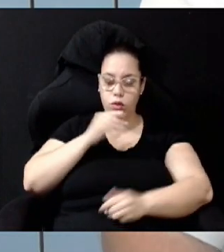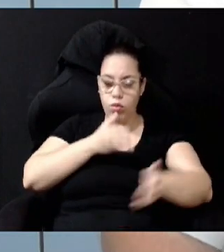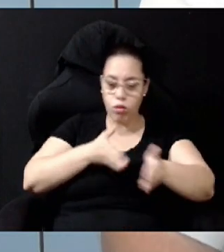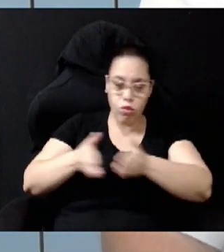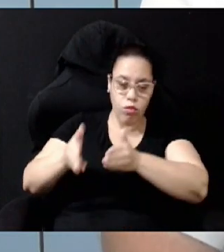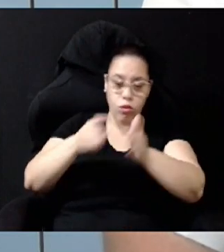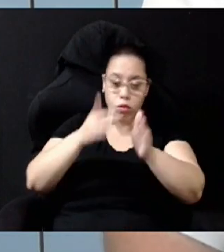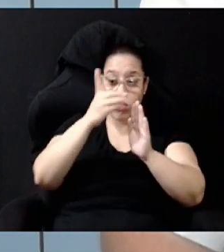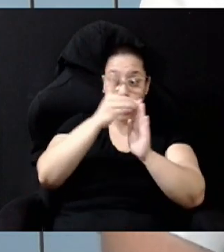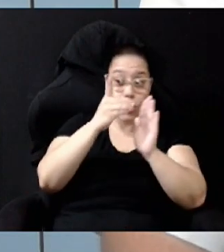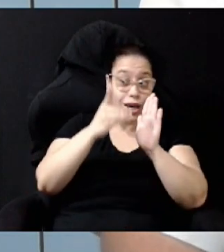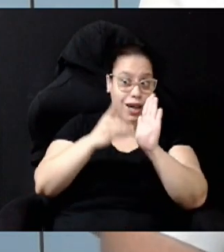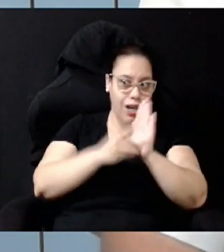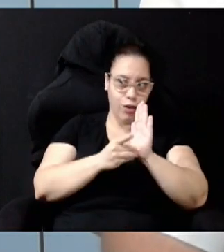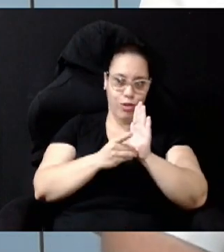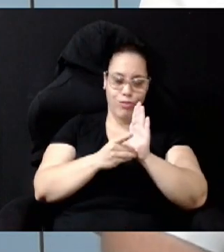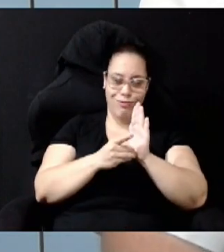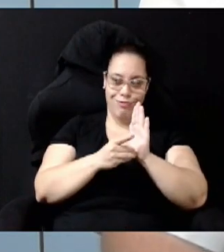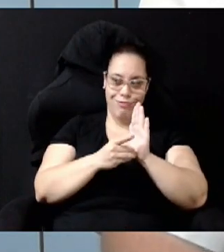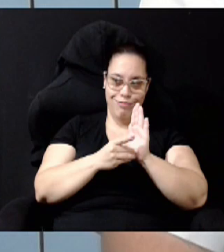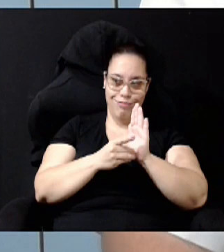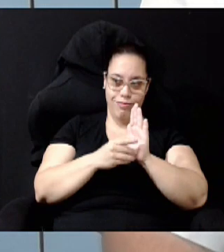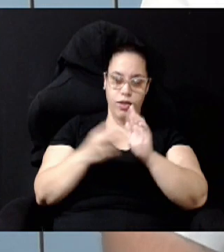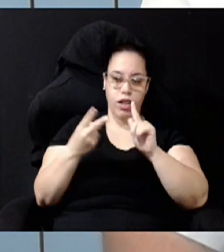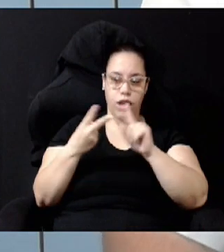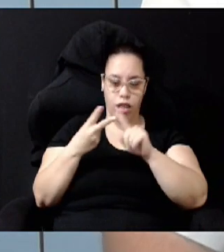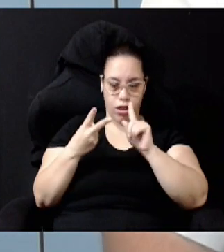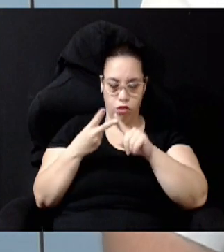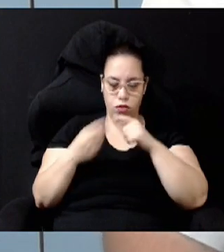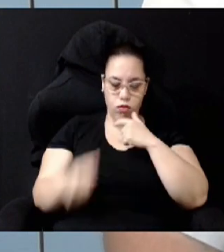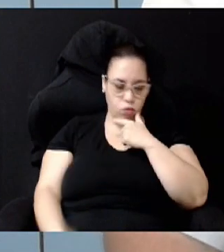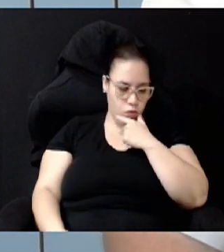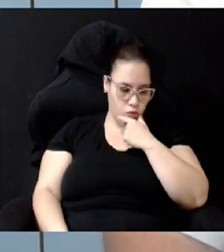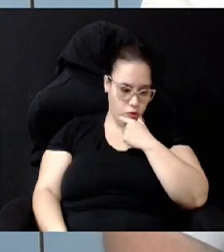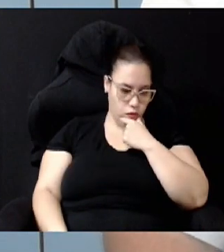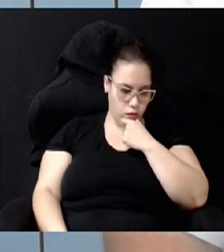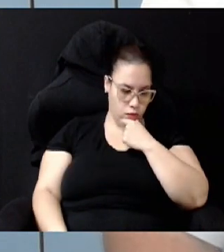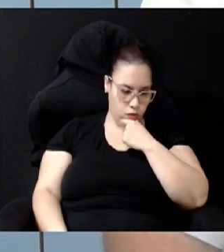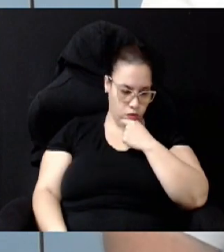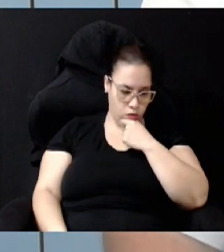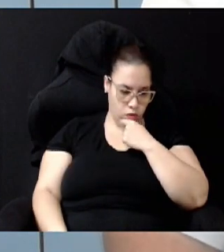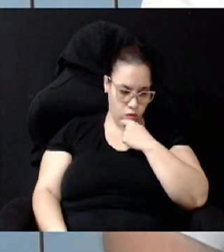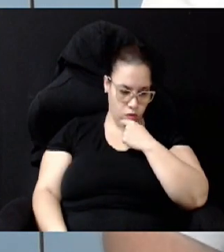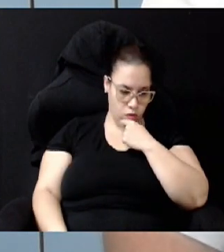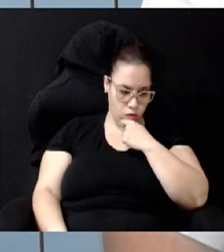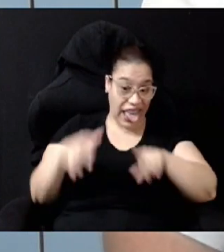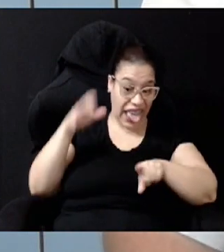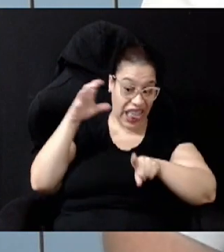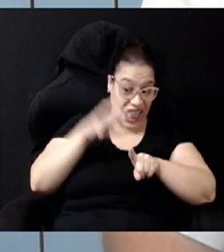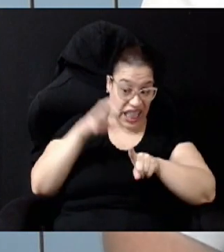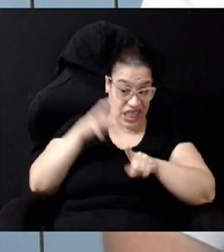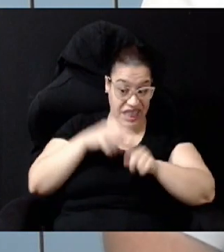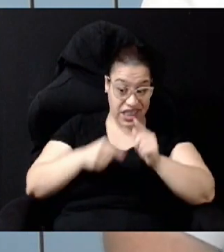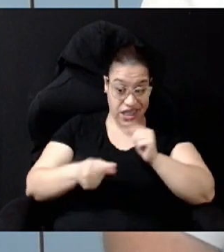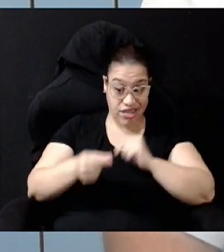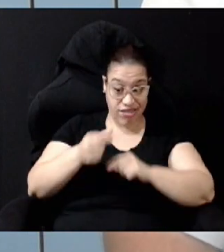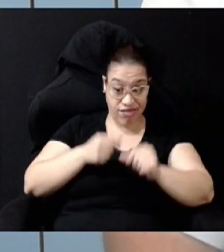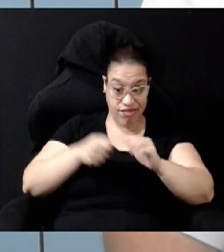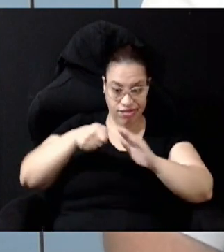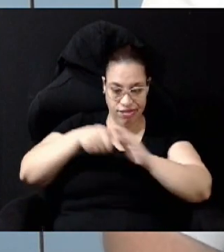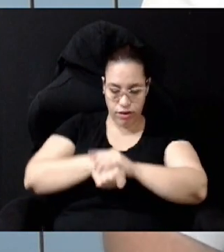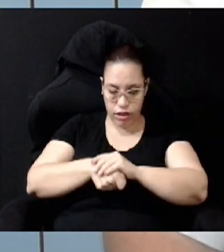uma questão. A segunda é que essa pressão econômica, ela está dentro dos